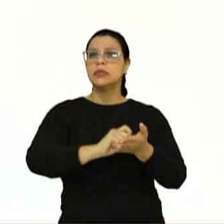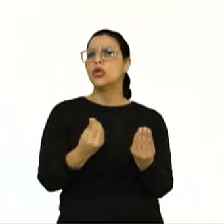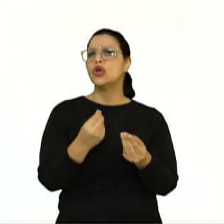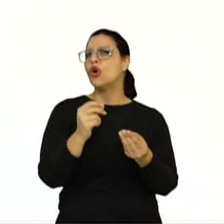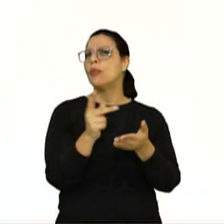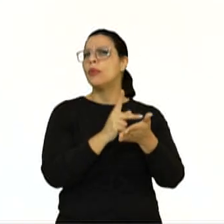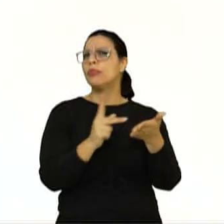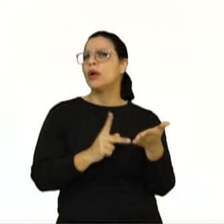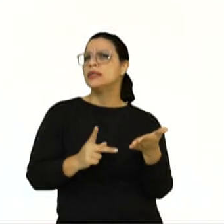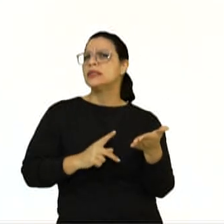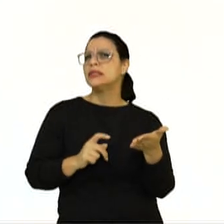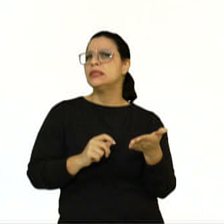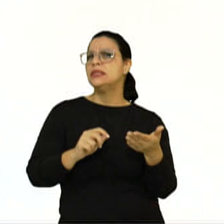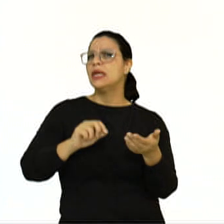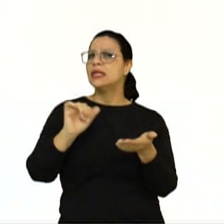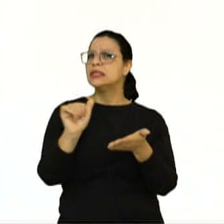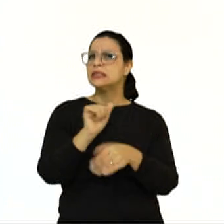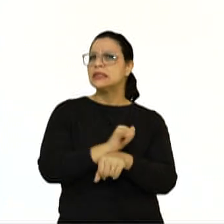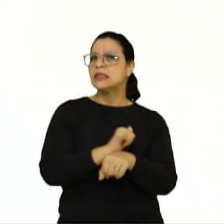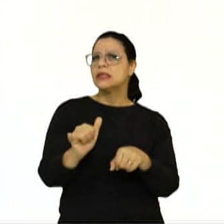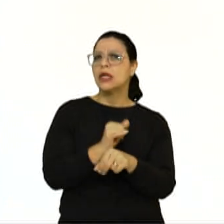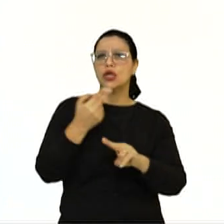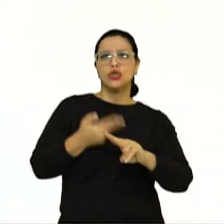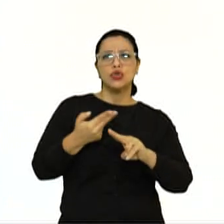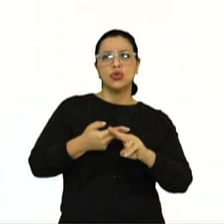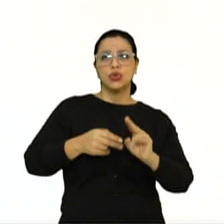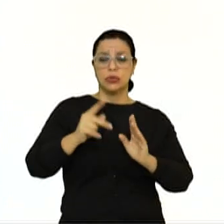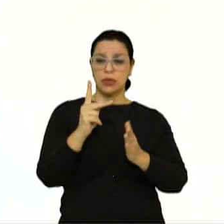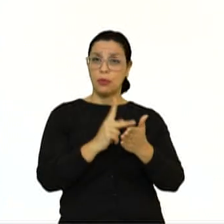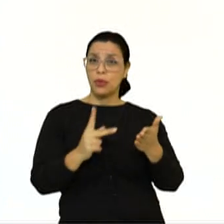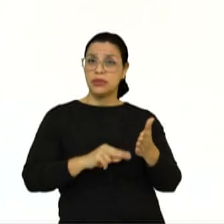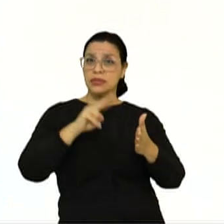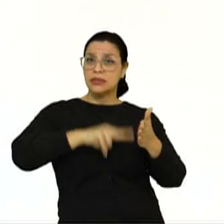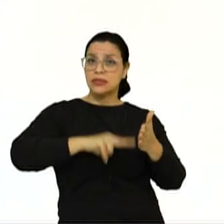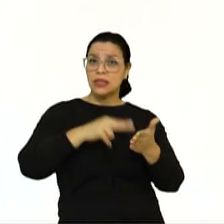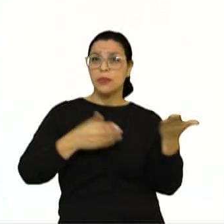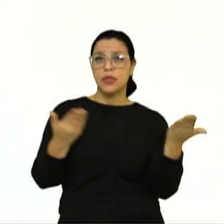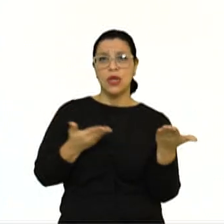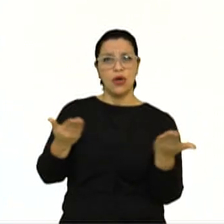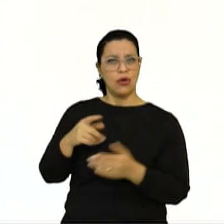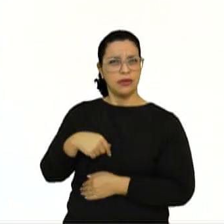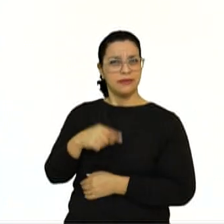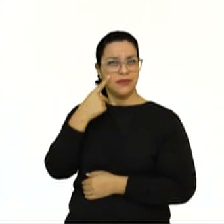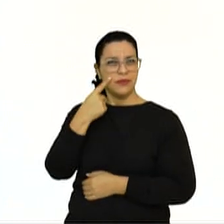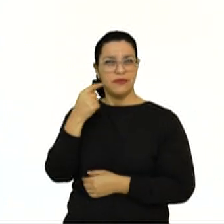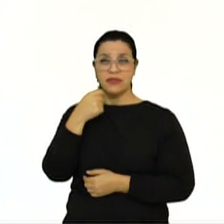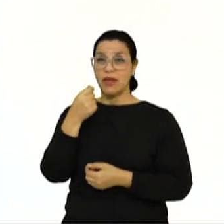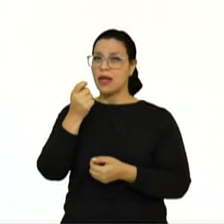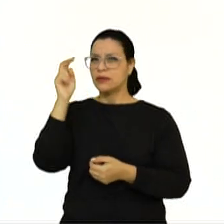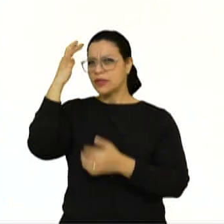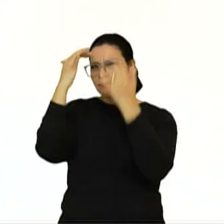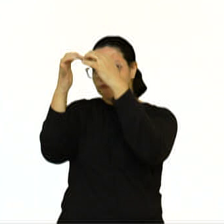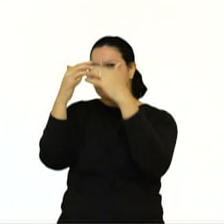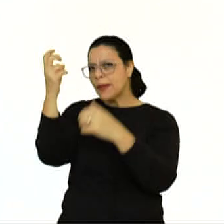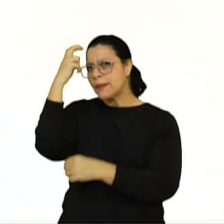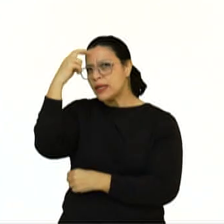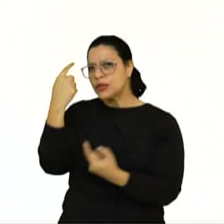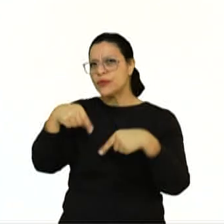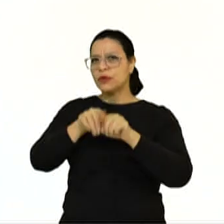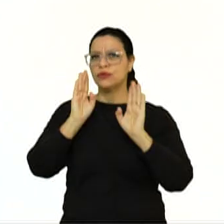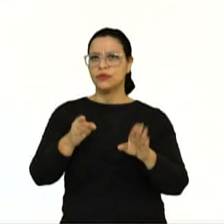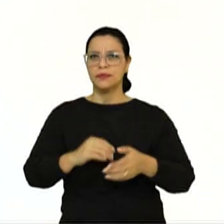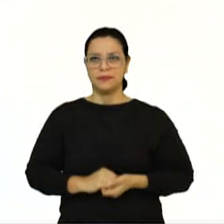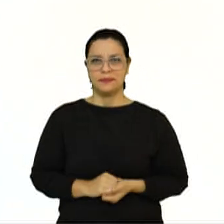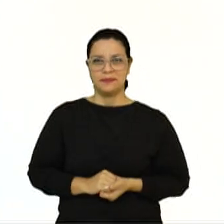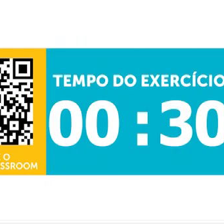autor utilizou esse recurso na poesia que lemos agora, Suprassumo da quintessência. Gênios pensando e eu volto daqui a